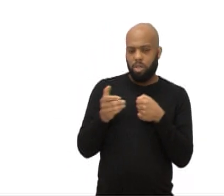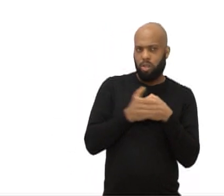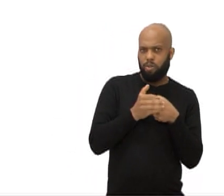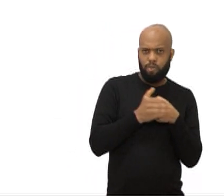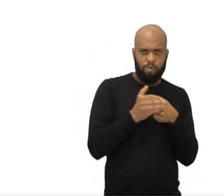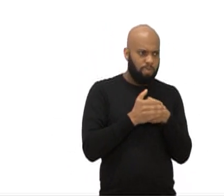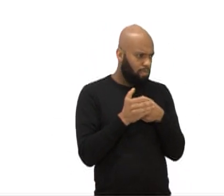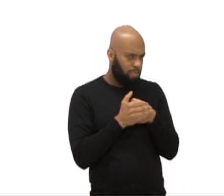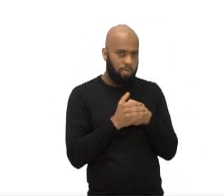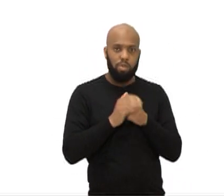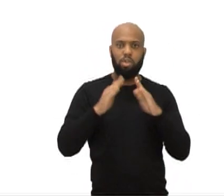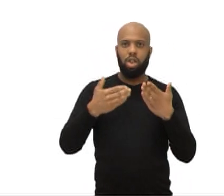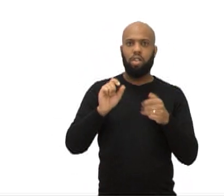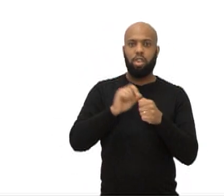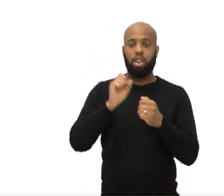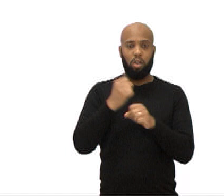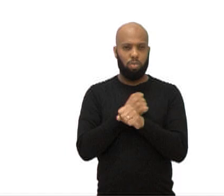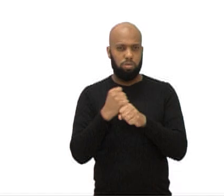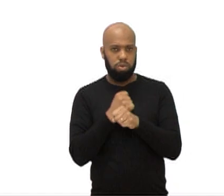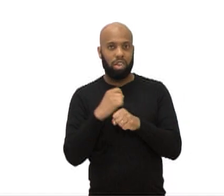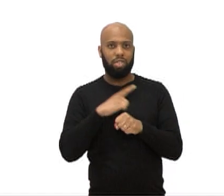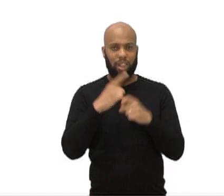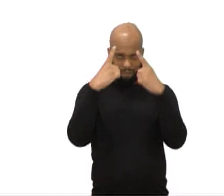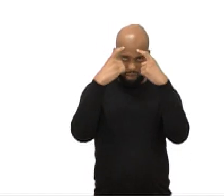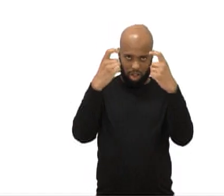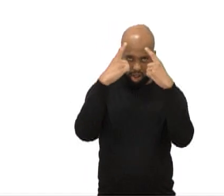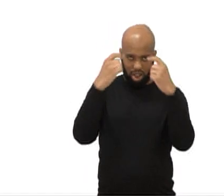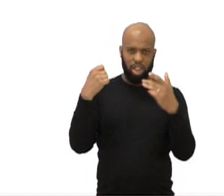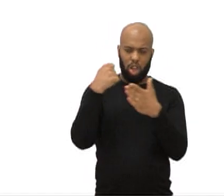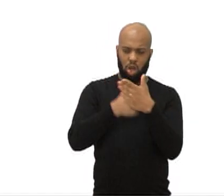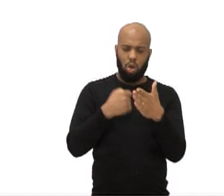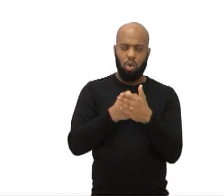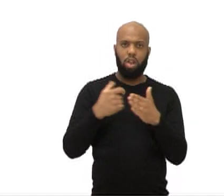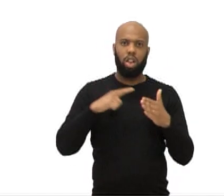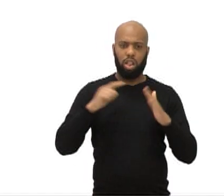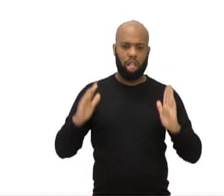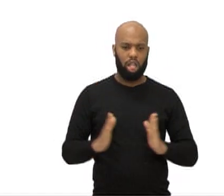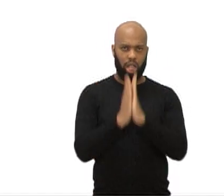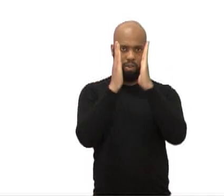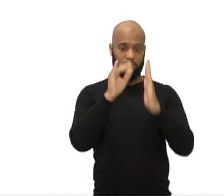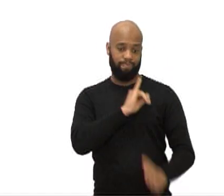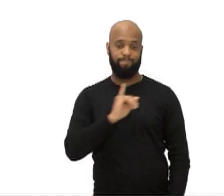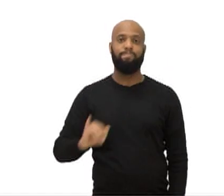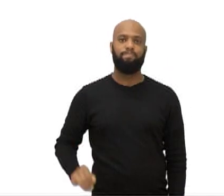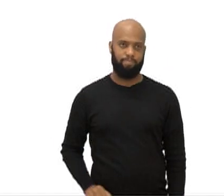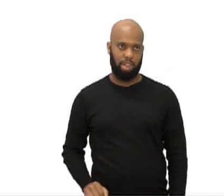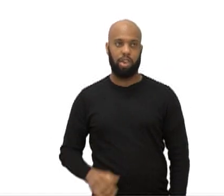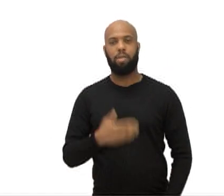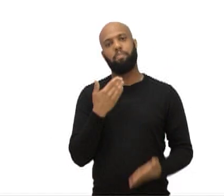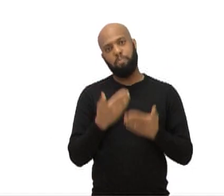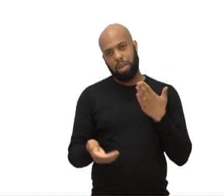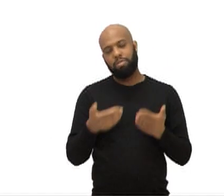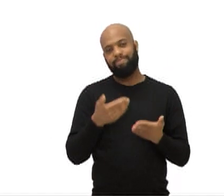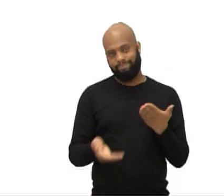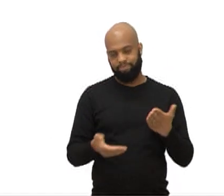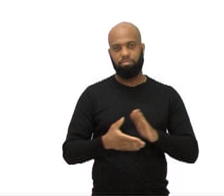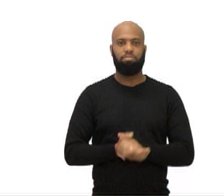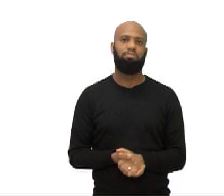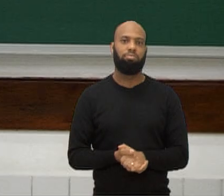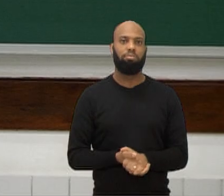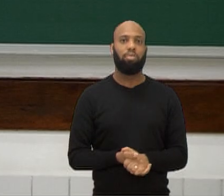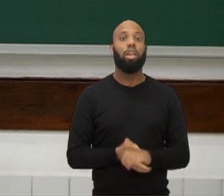e depois de alguns anos foram reprimidos violentamente pelas forças imperiais. Correto? E forças